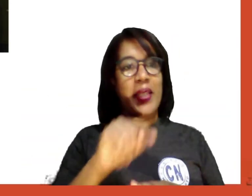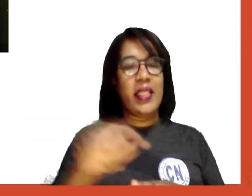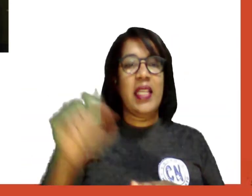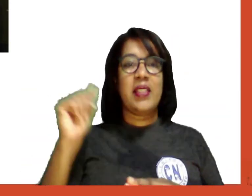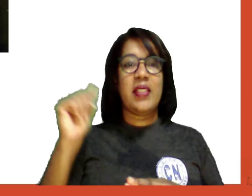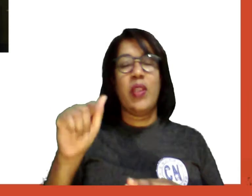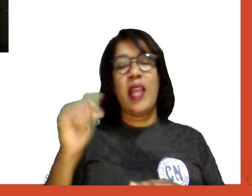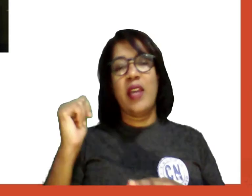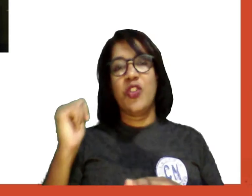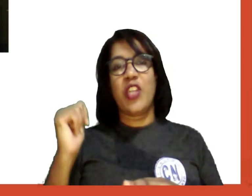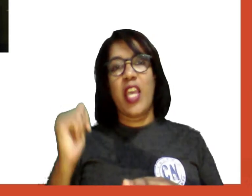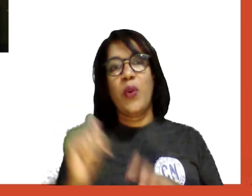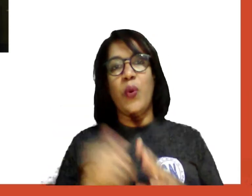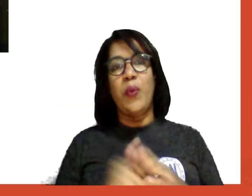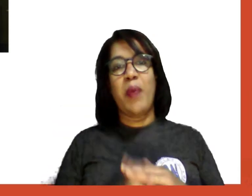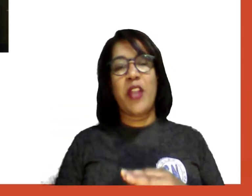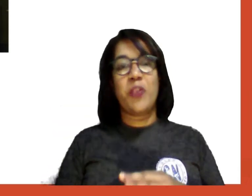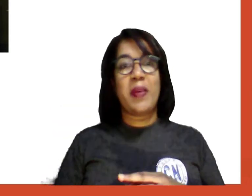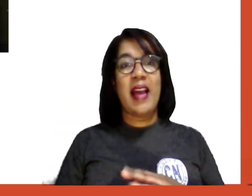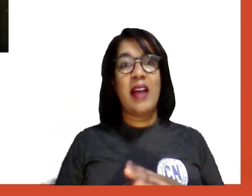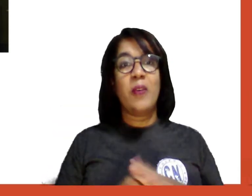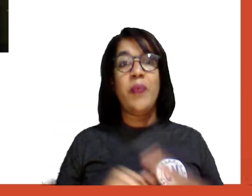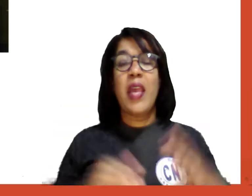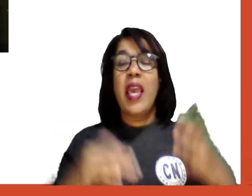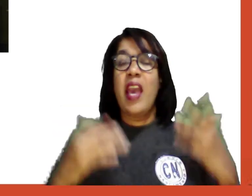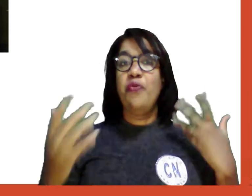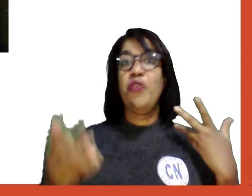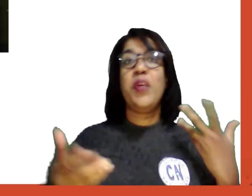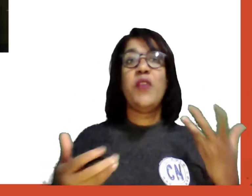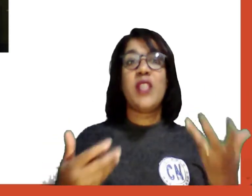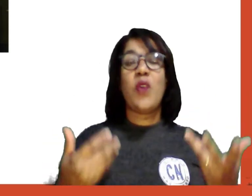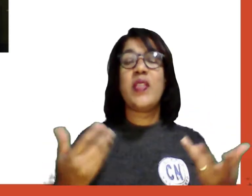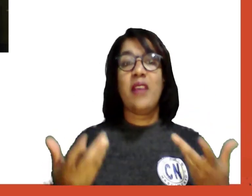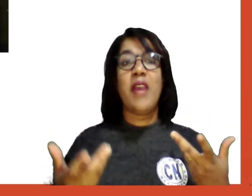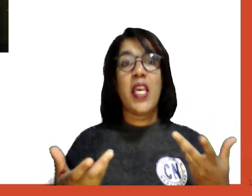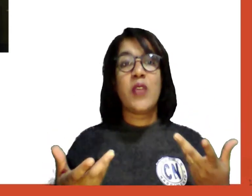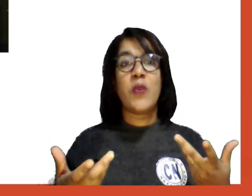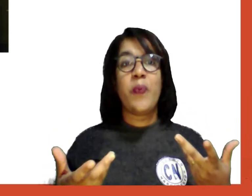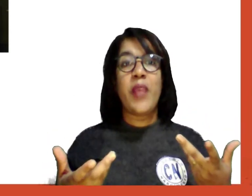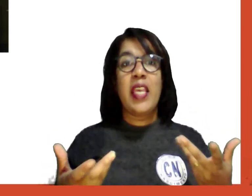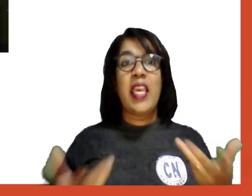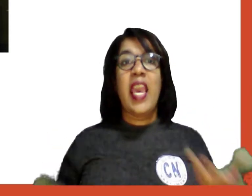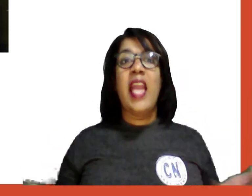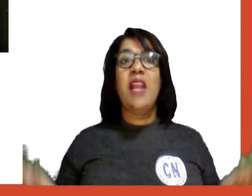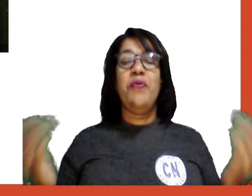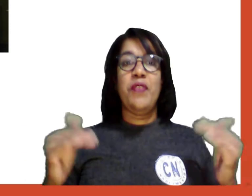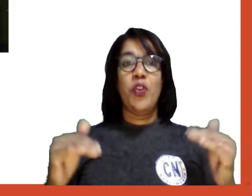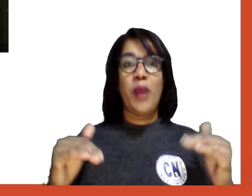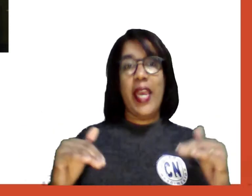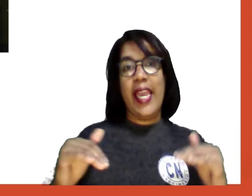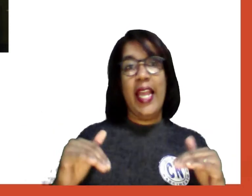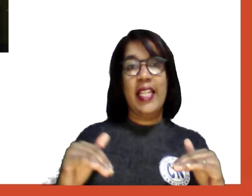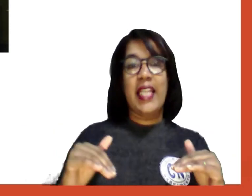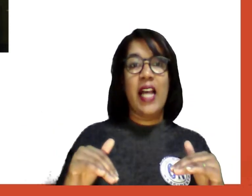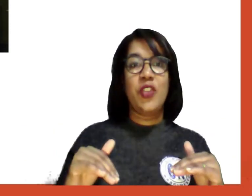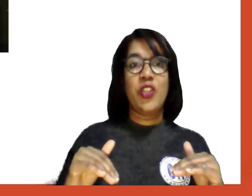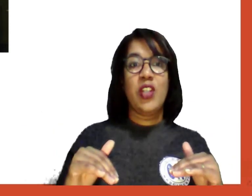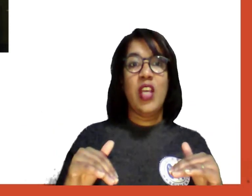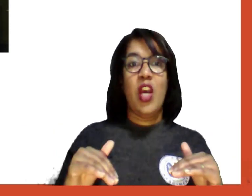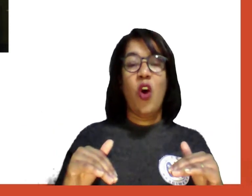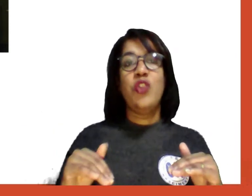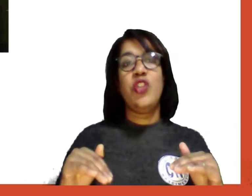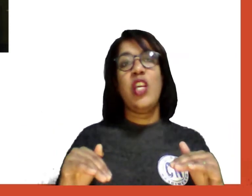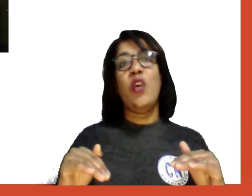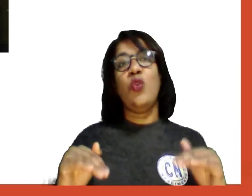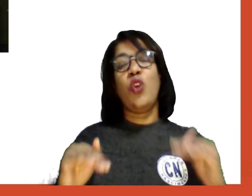do Matrix, que eu até indiquei no bimestre passado, é um filme que você consegue ver isso. Que ele vive numa